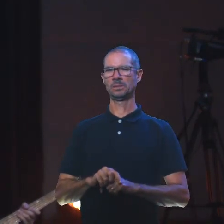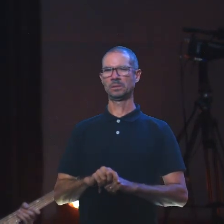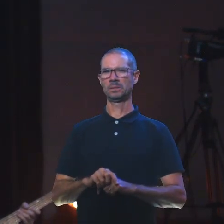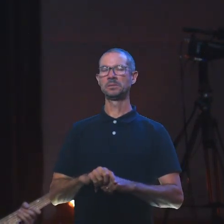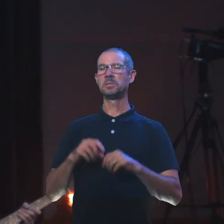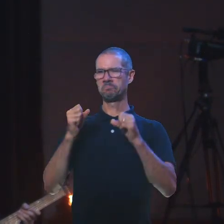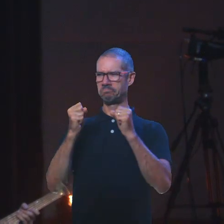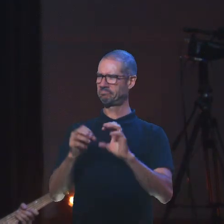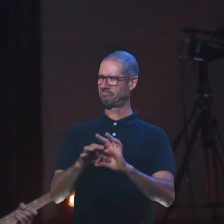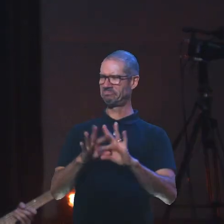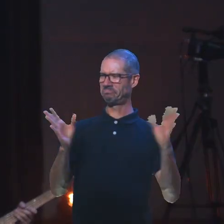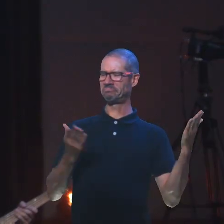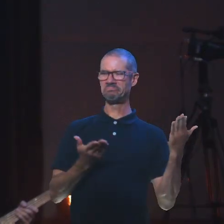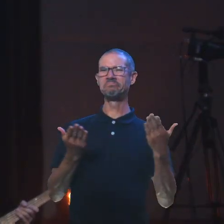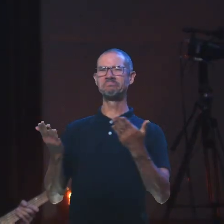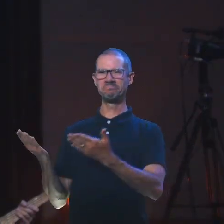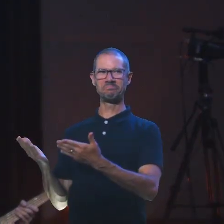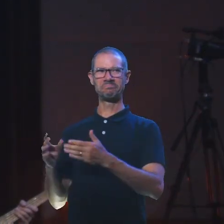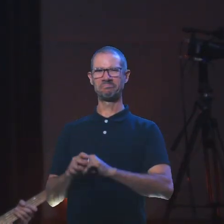Pode vir.